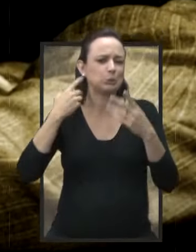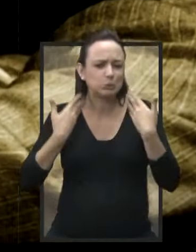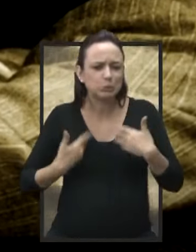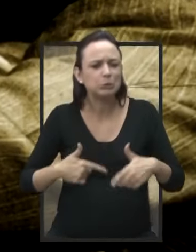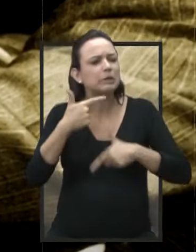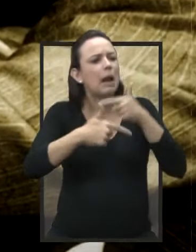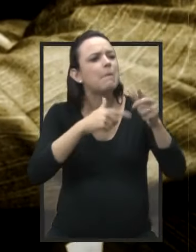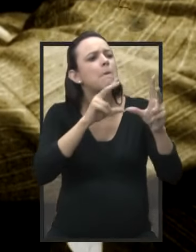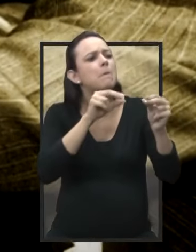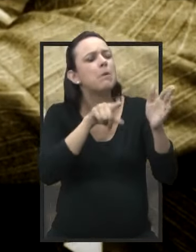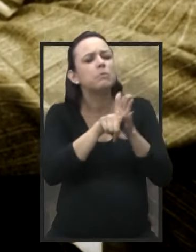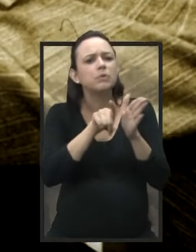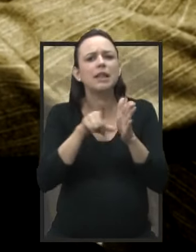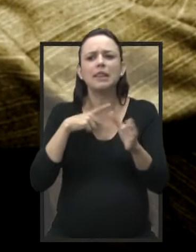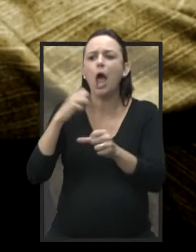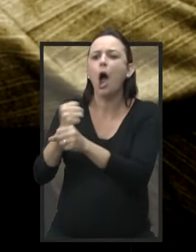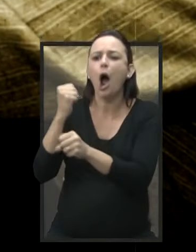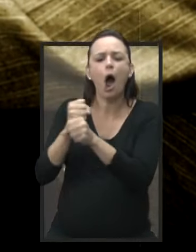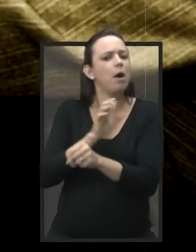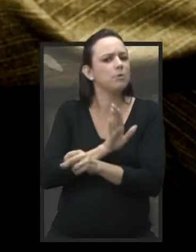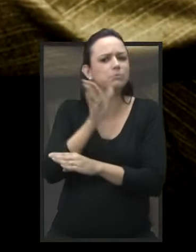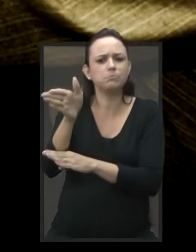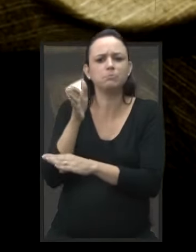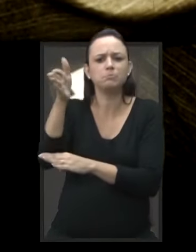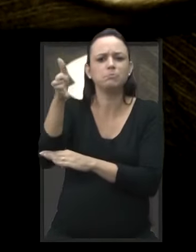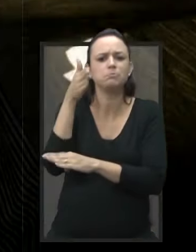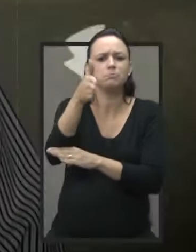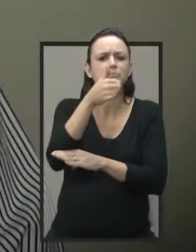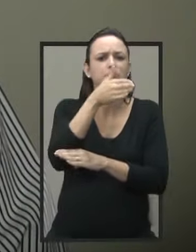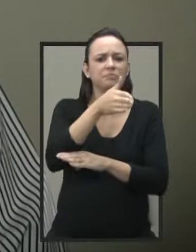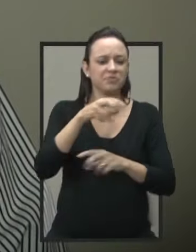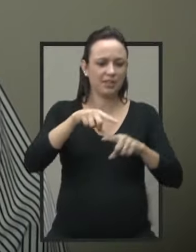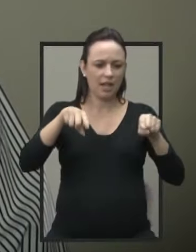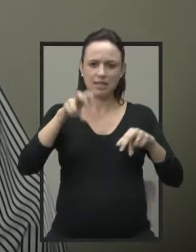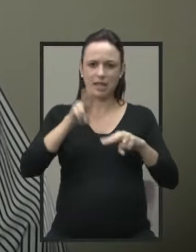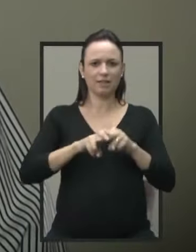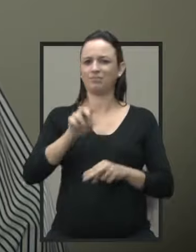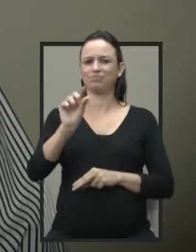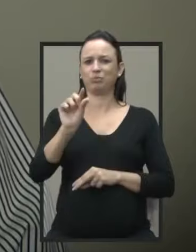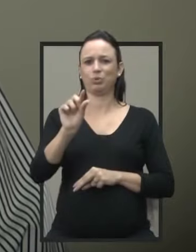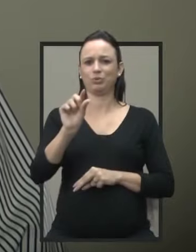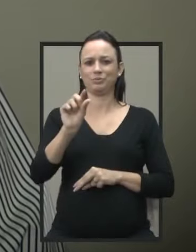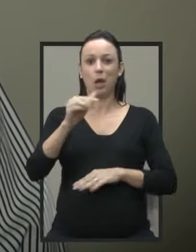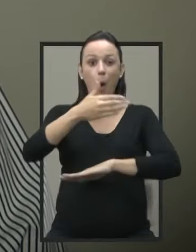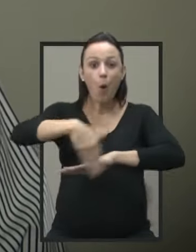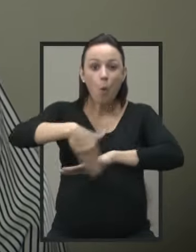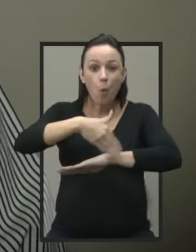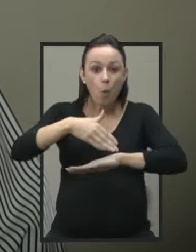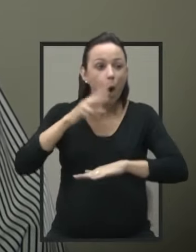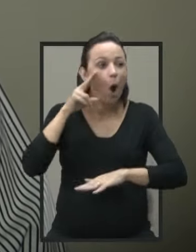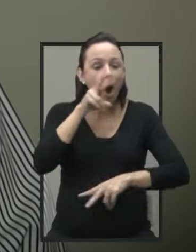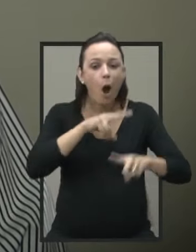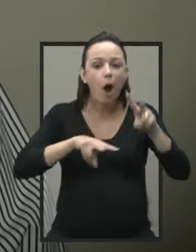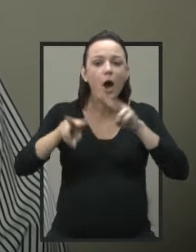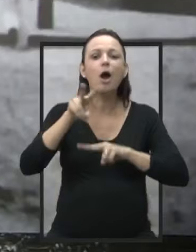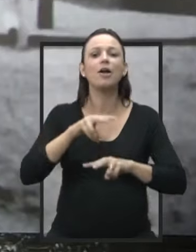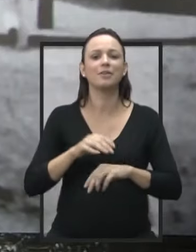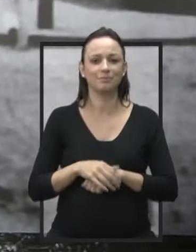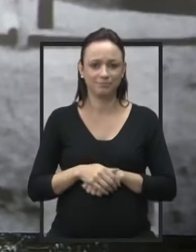trabalhadores, conversando, tudo. Onde tinha obra ele estava. No gabinete sentava pouco, mas na rua vendo